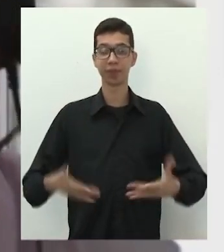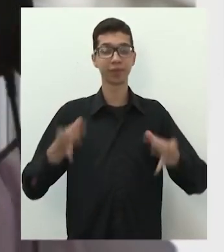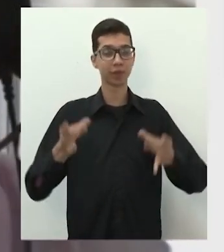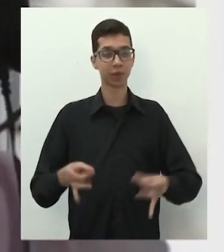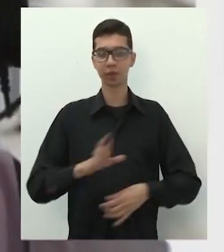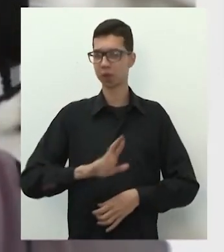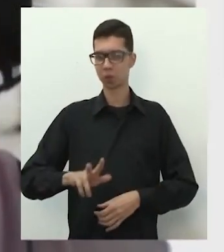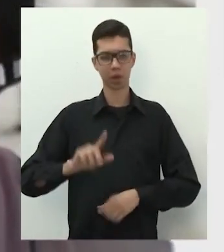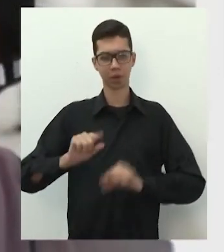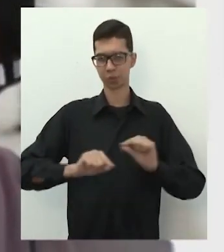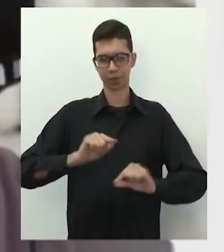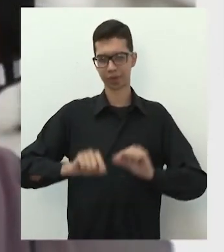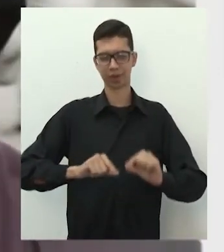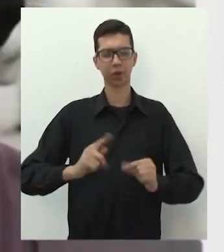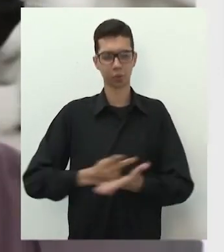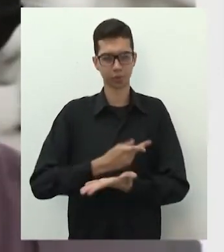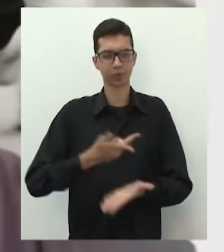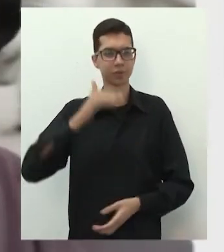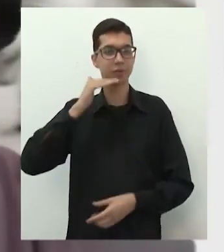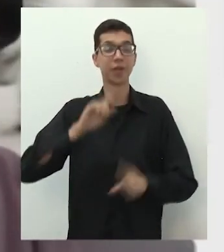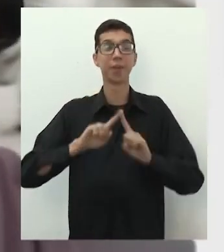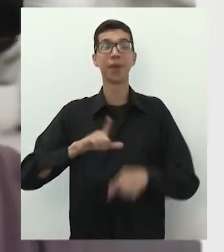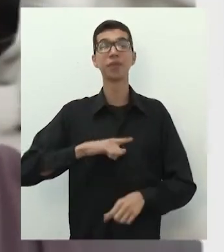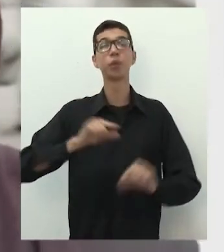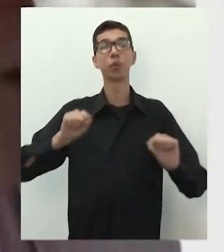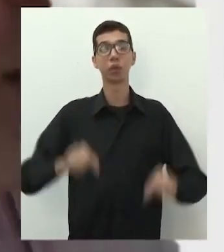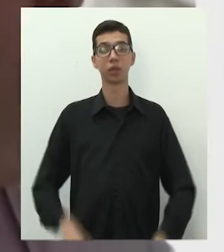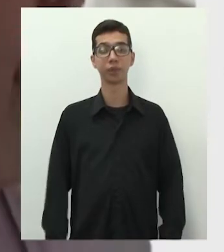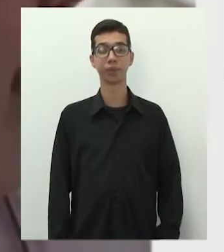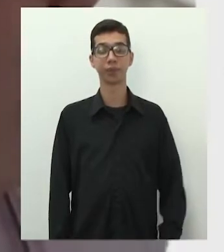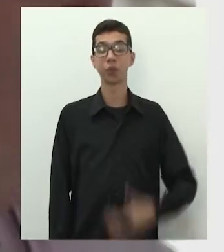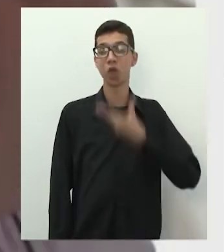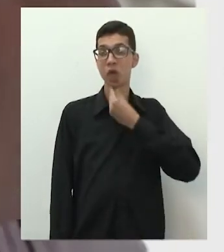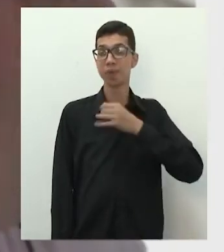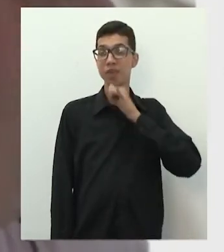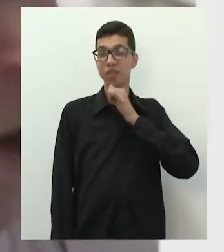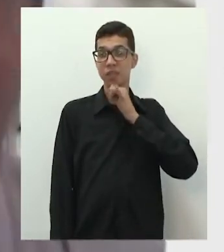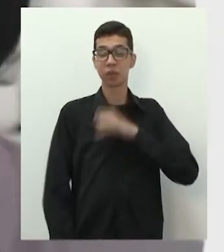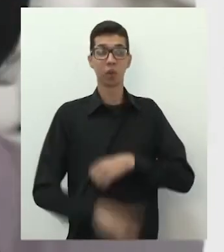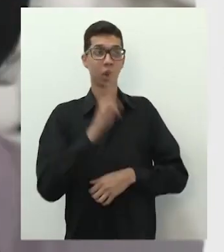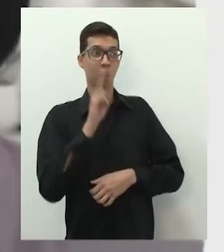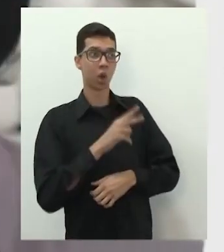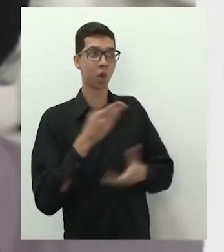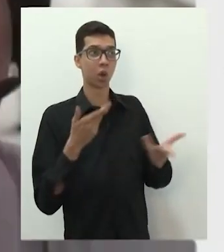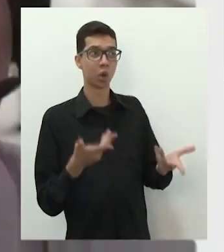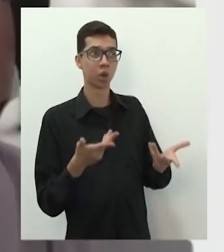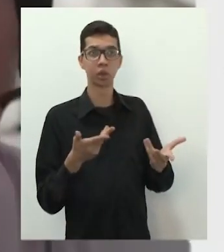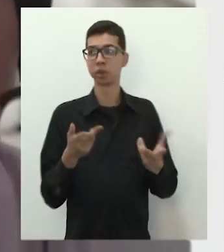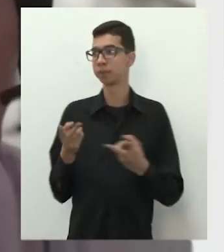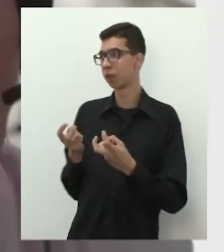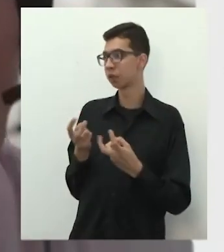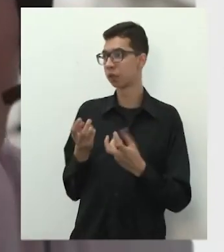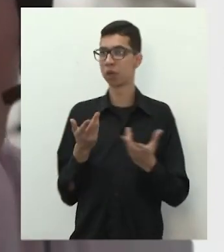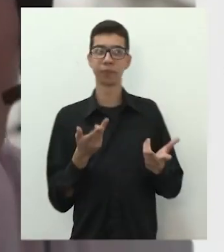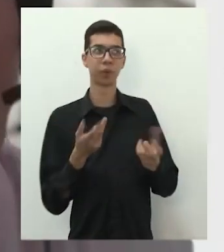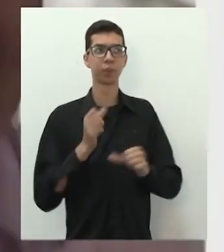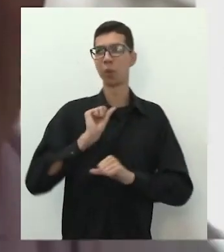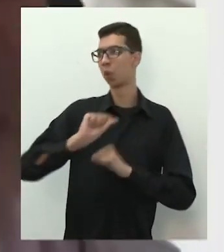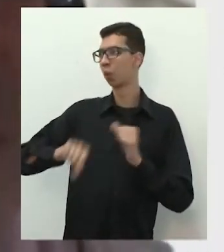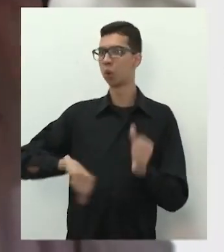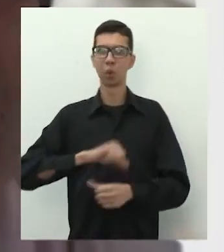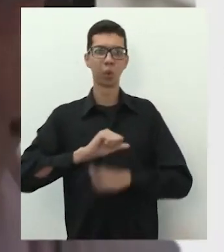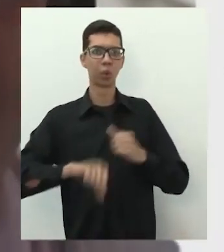tenho adultos que estão infelizes em serem adultos. Adultos que queriam trocar de lugar com o adolescente, Tânia. Você vê